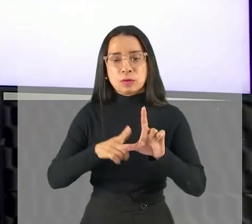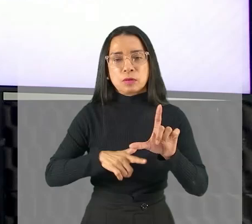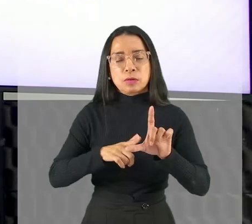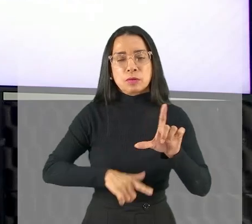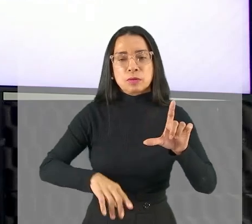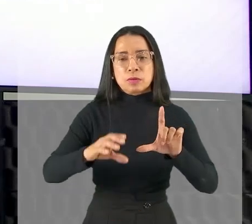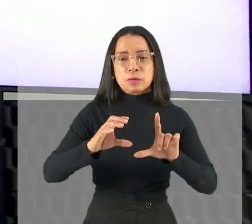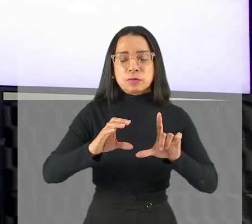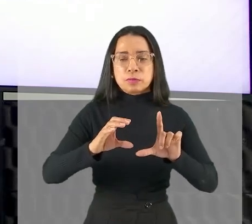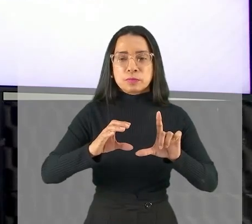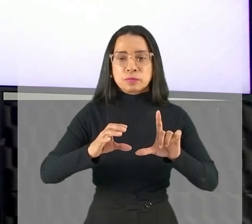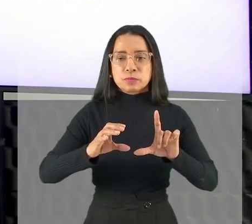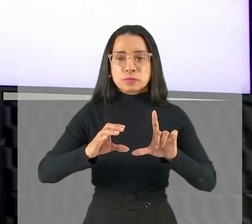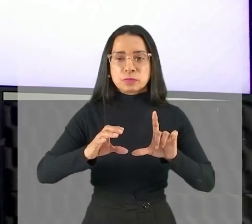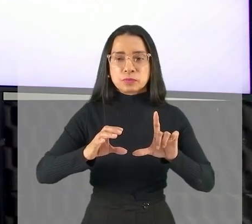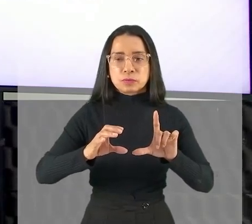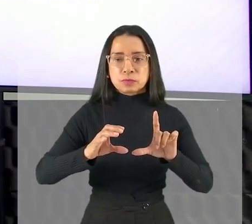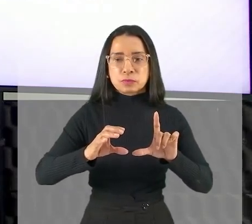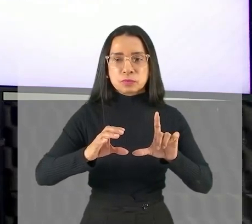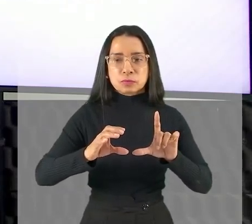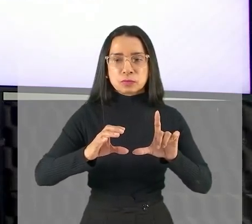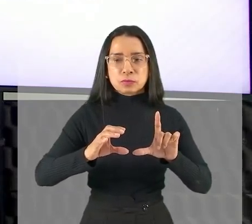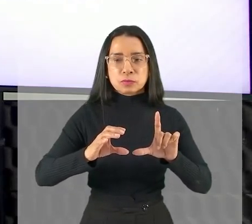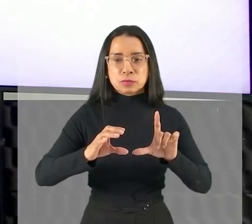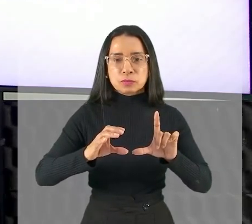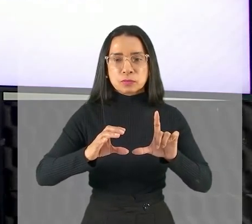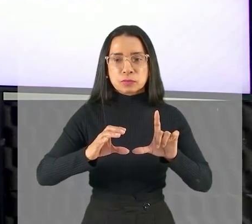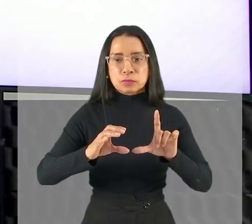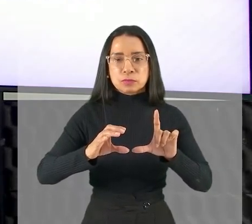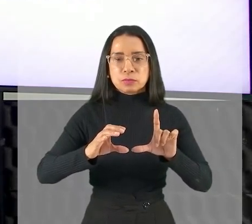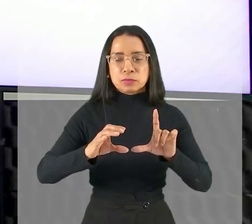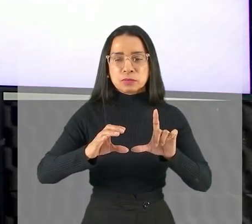C. Ressignificação de obras do cânone